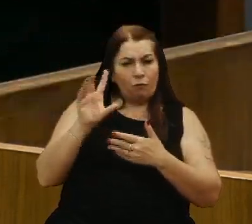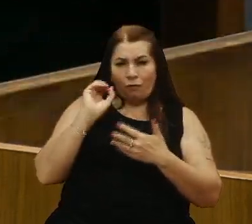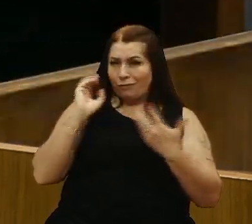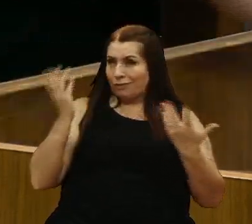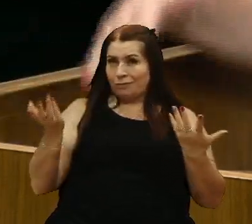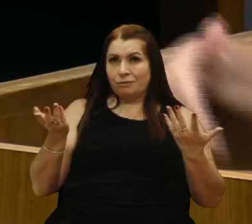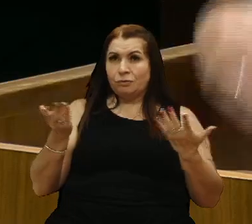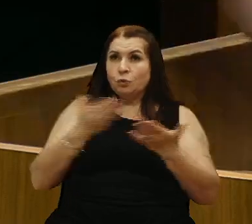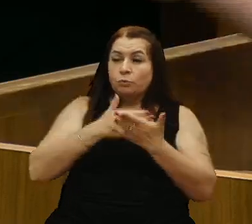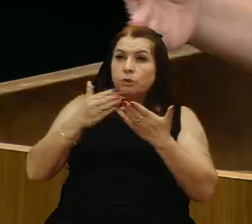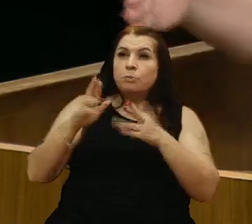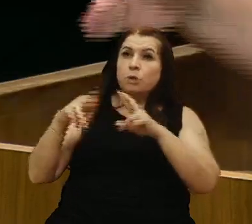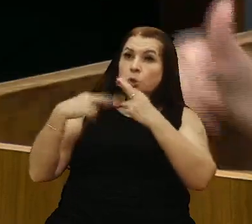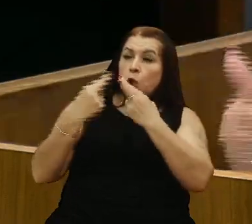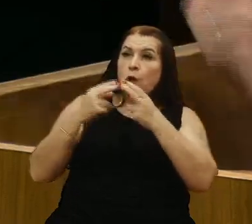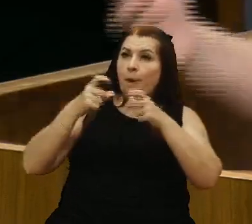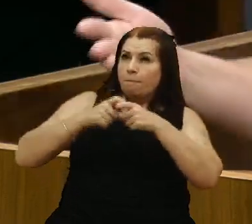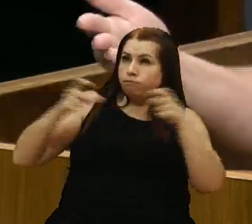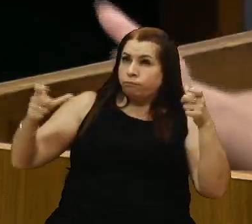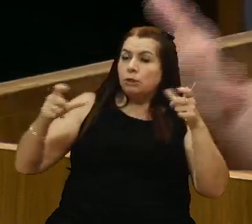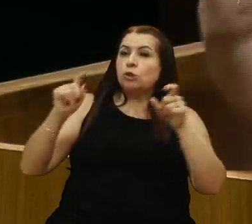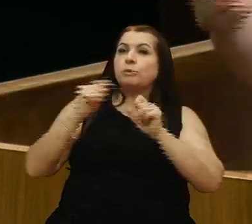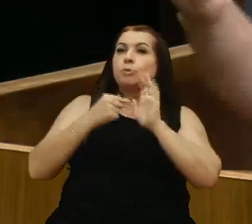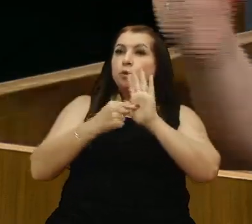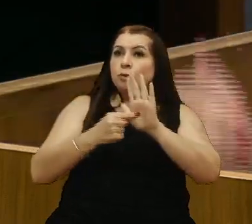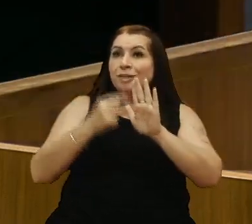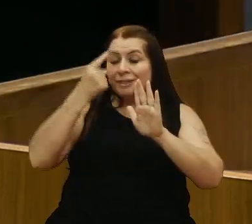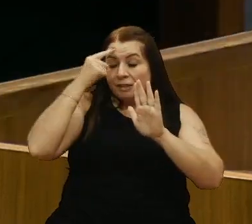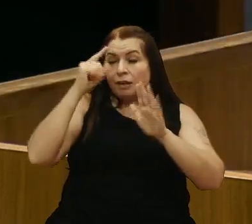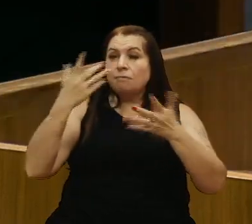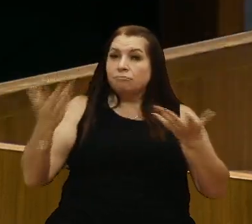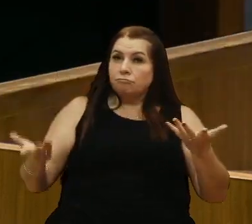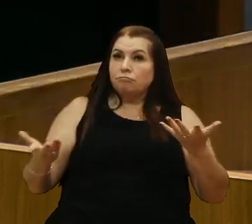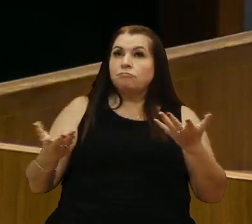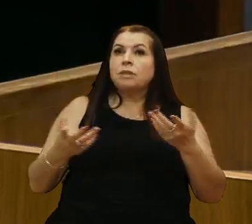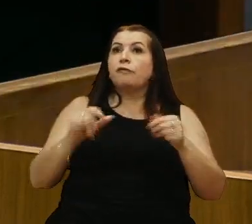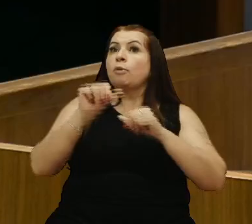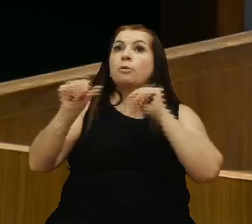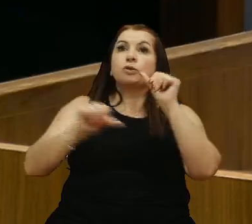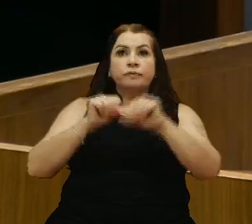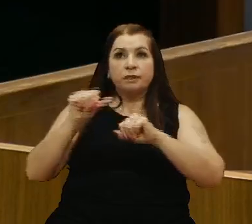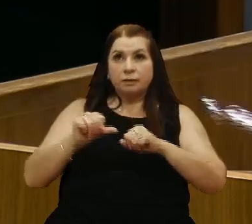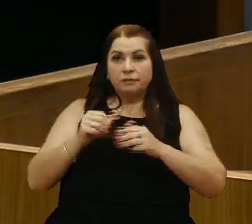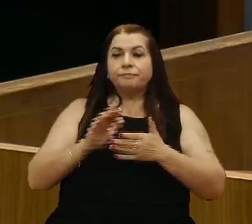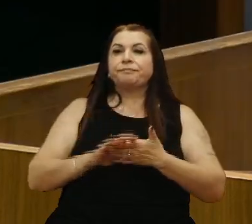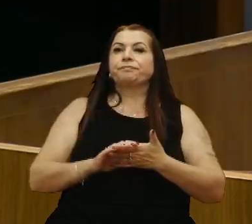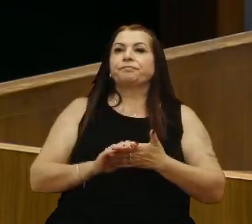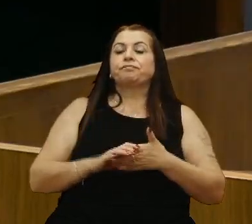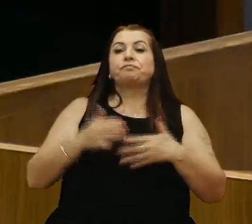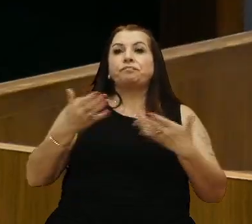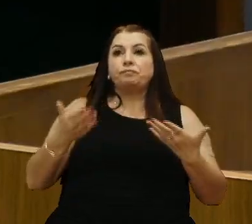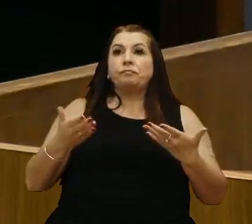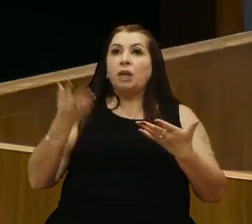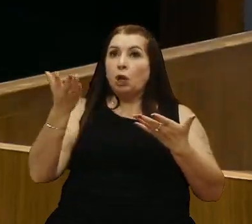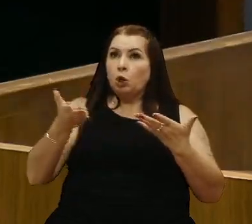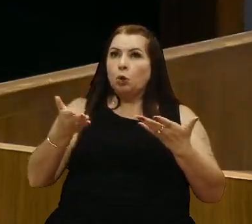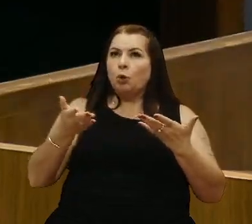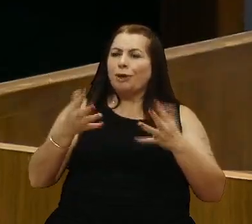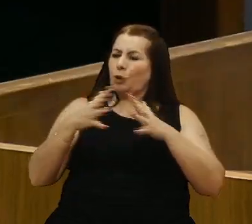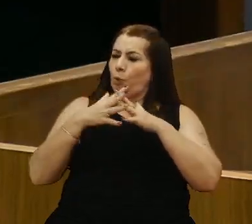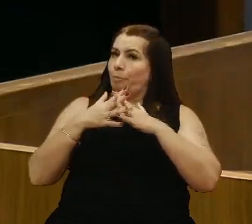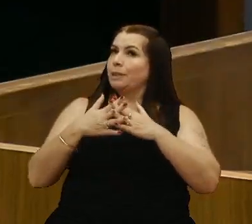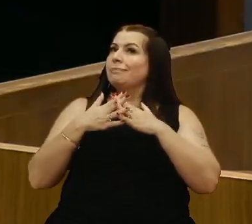A partir de uma reunião mais ampliada que a gente trouxe a ideia, daí foi modificado. Daí, agora é